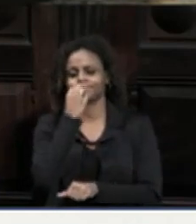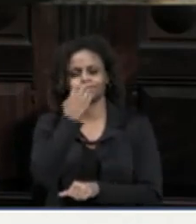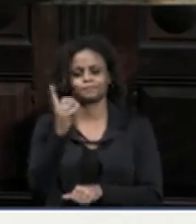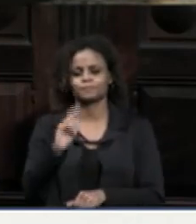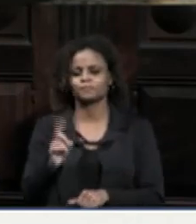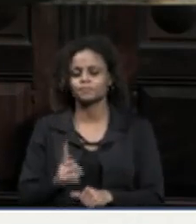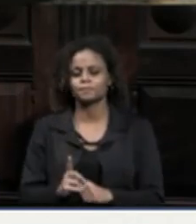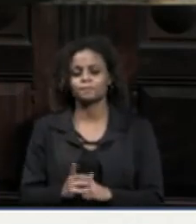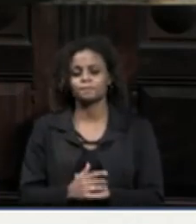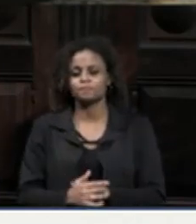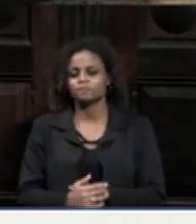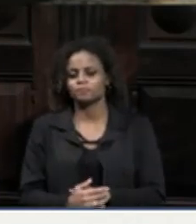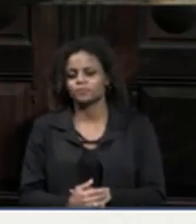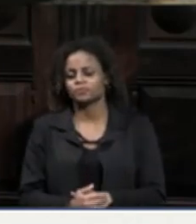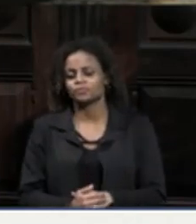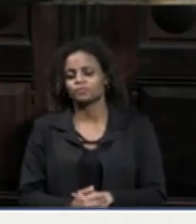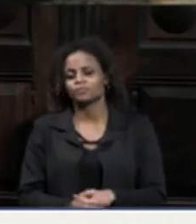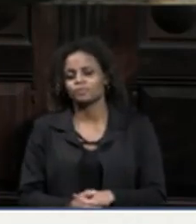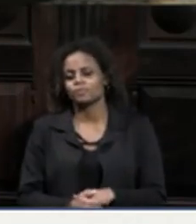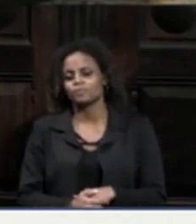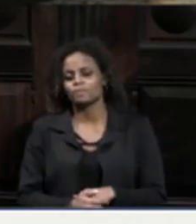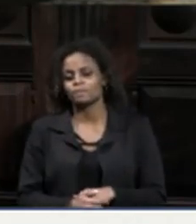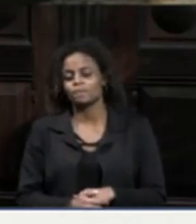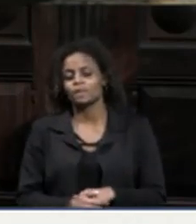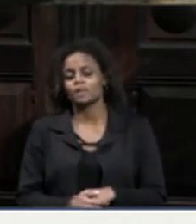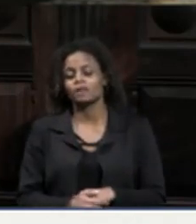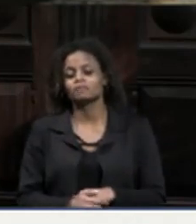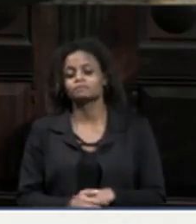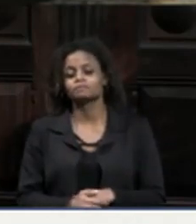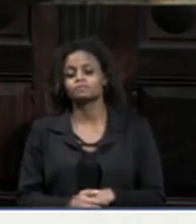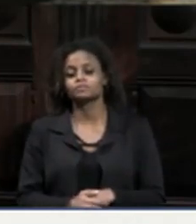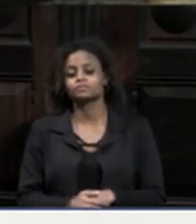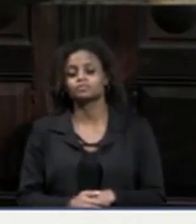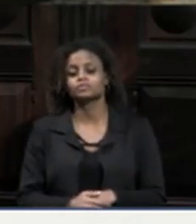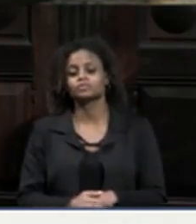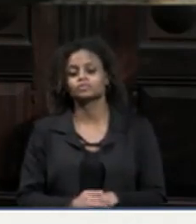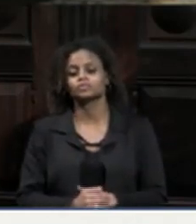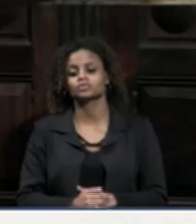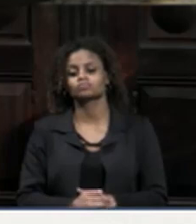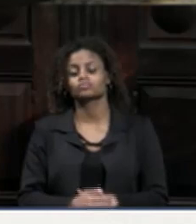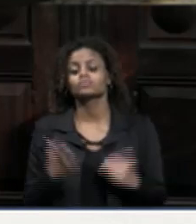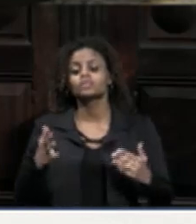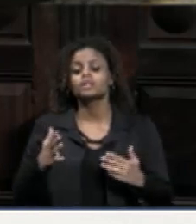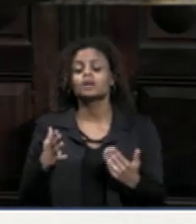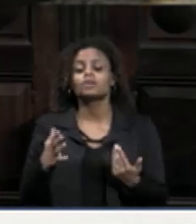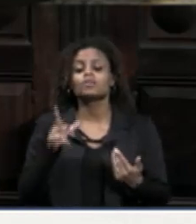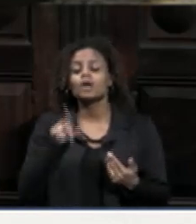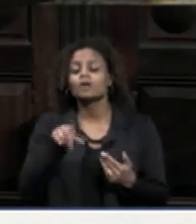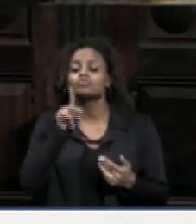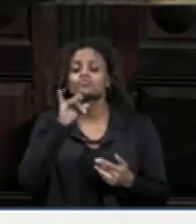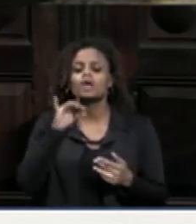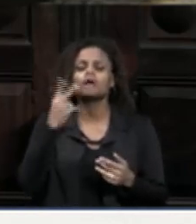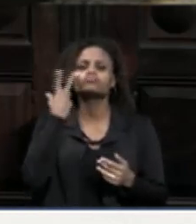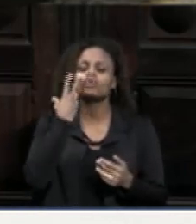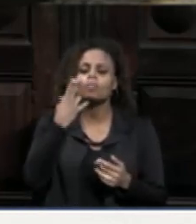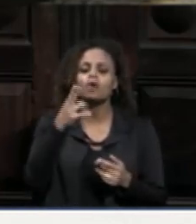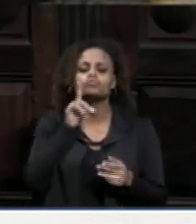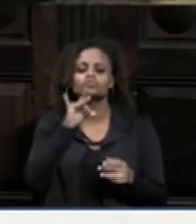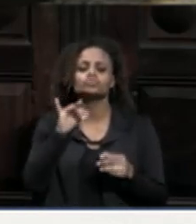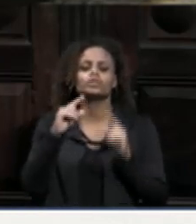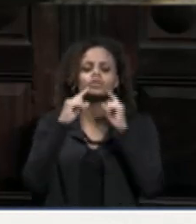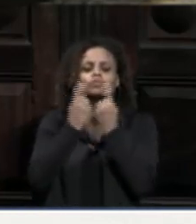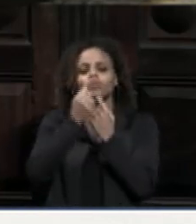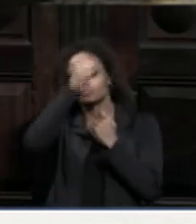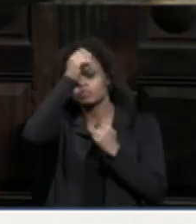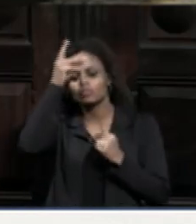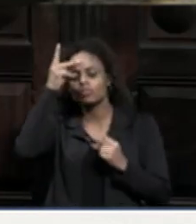que definida. Não tem normalmente qual é o dia que tem audiência pública da Comissão da